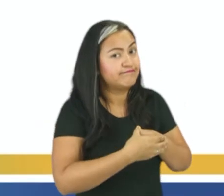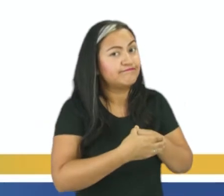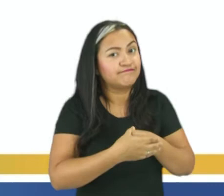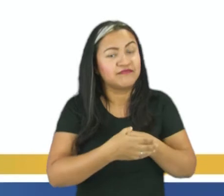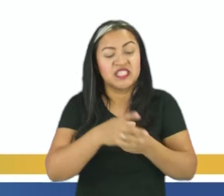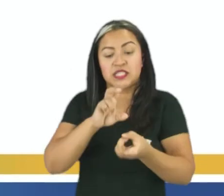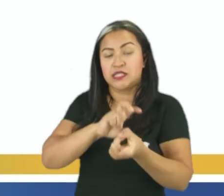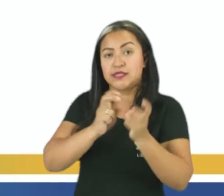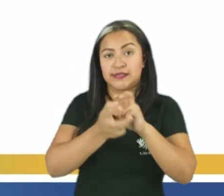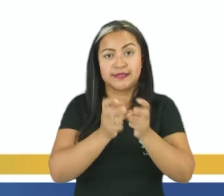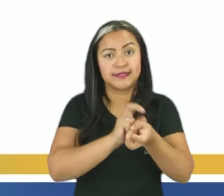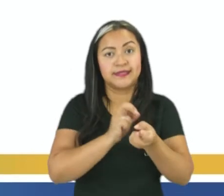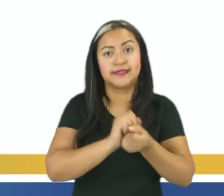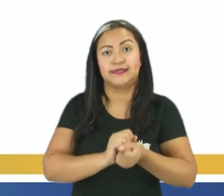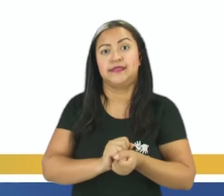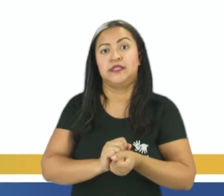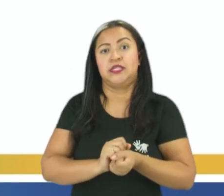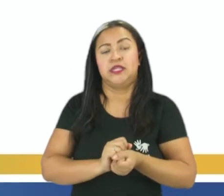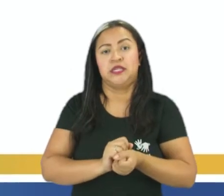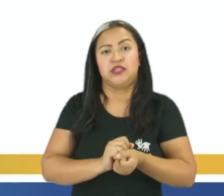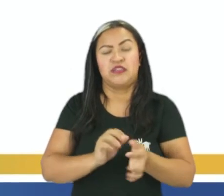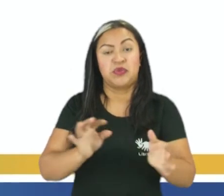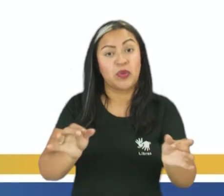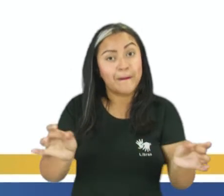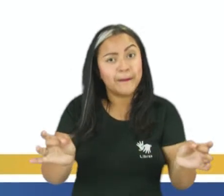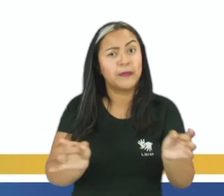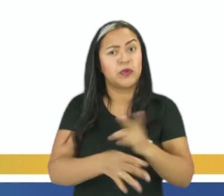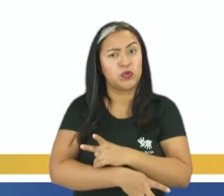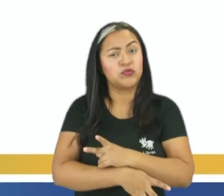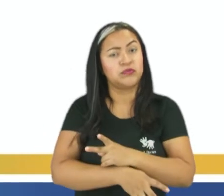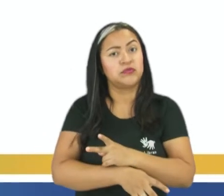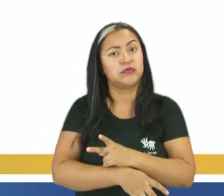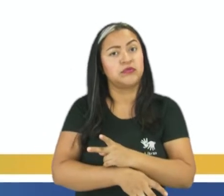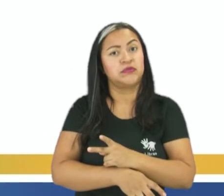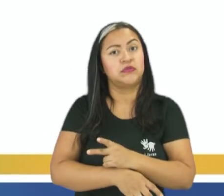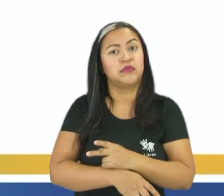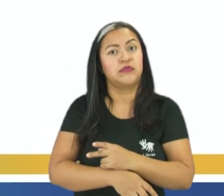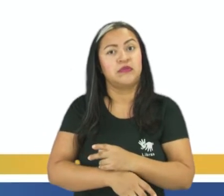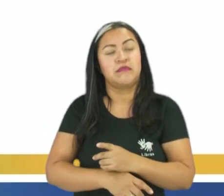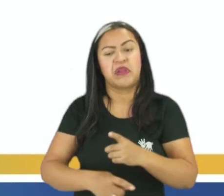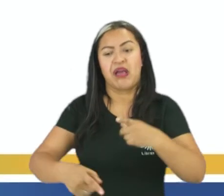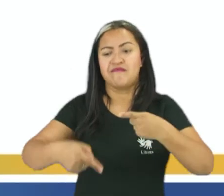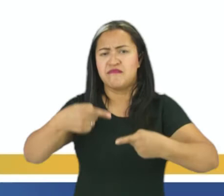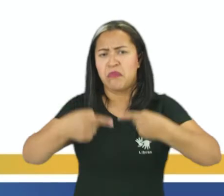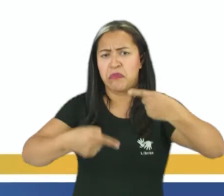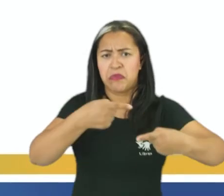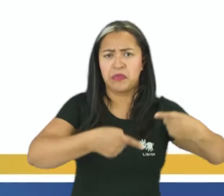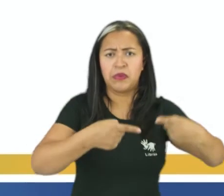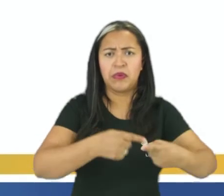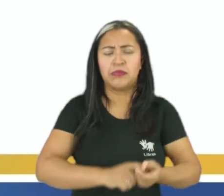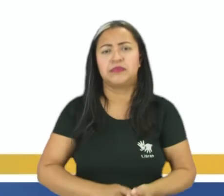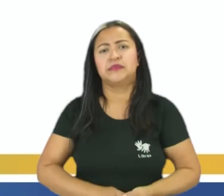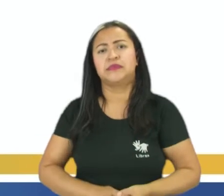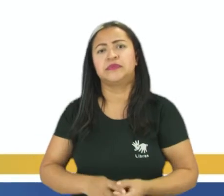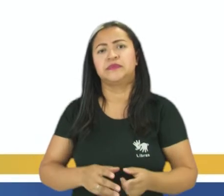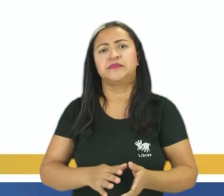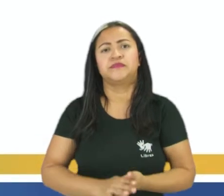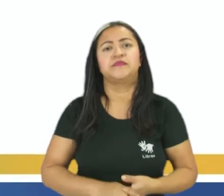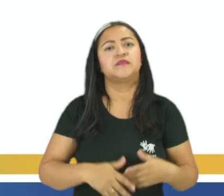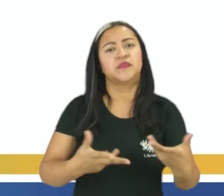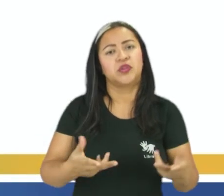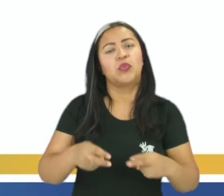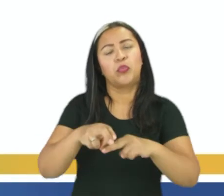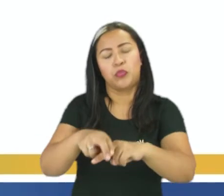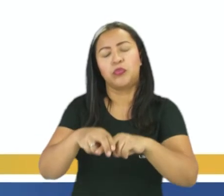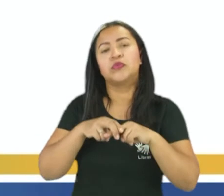luta corporal, que também preparava aí os negros para a briga corporal, né? Tanto que na resistência, nos conflitos, eles vão